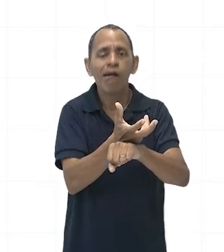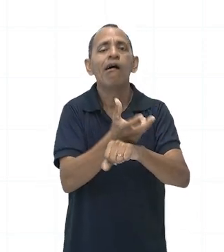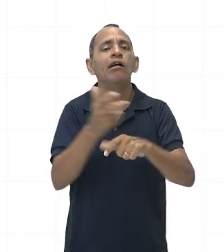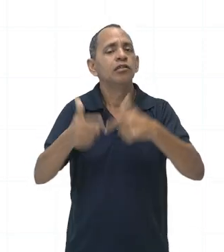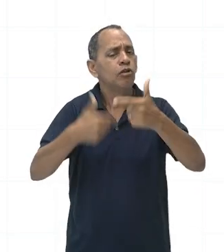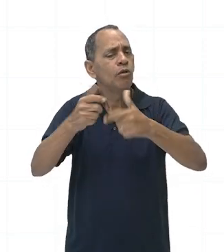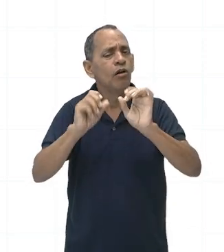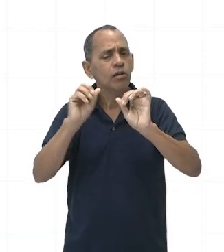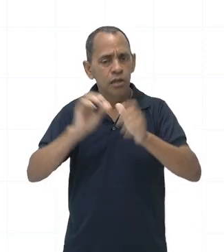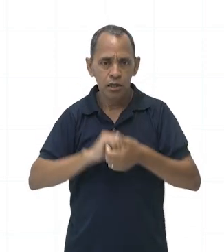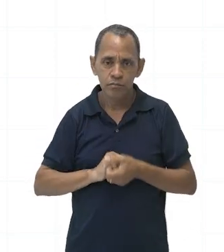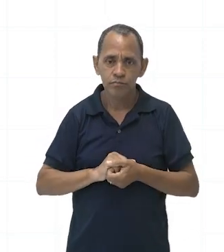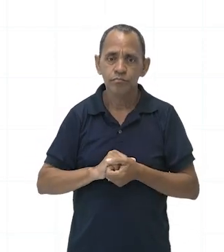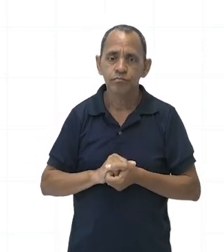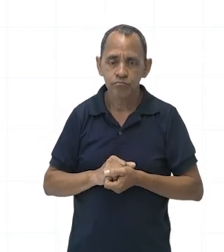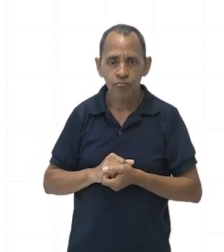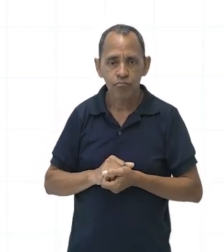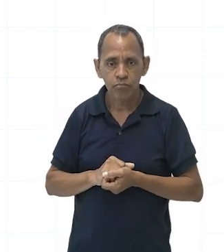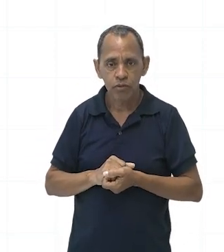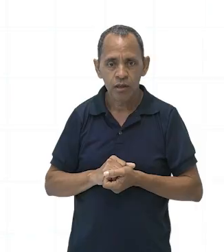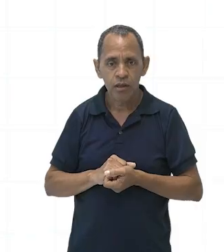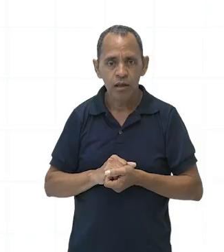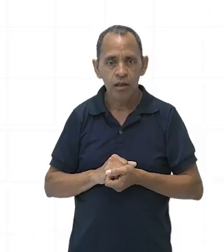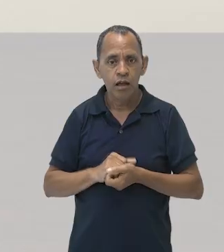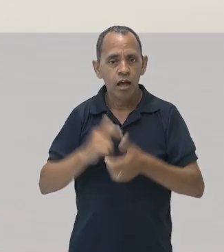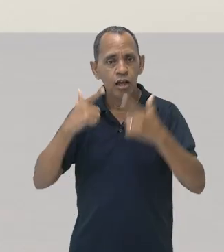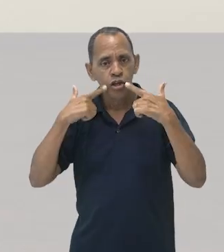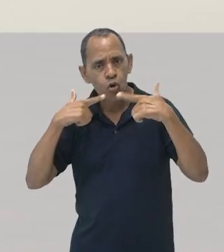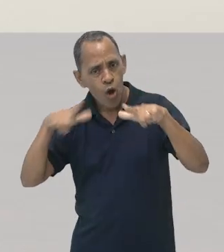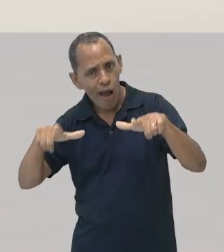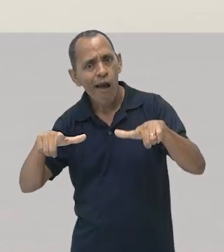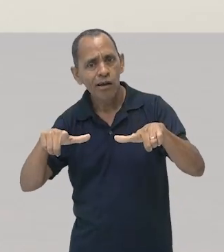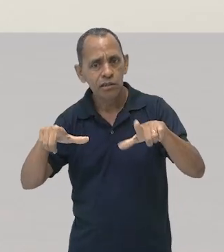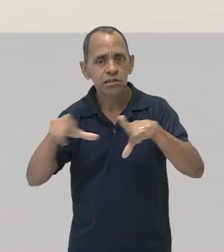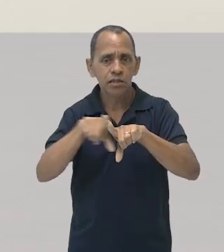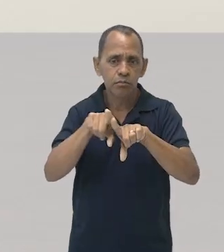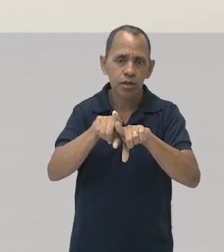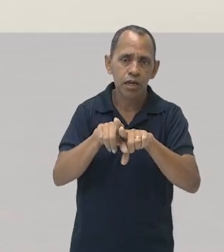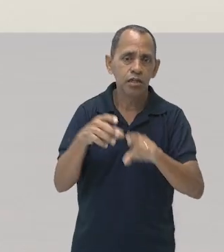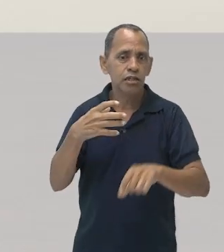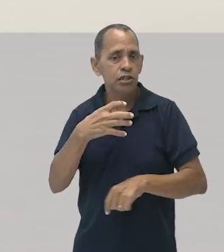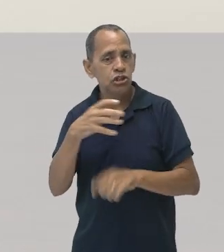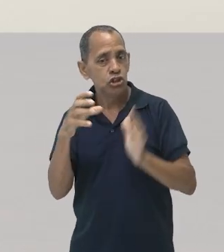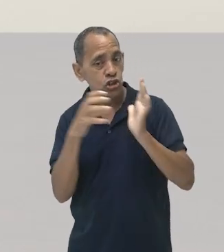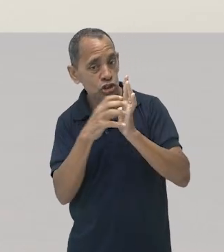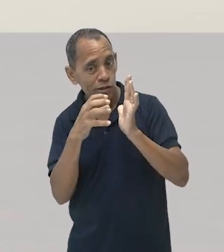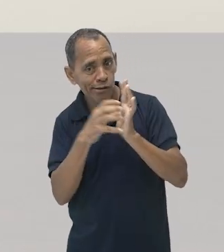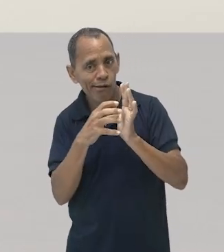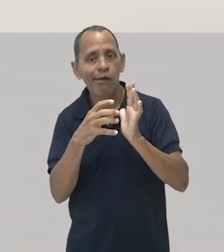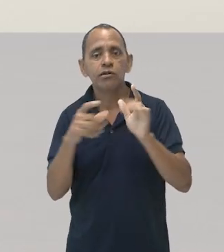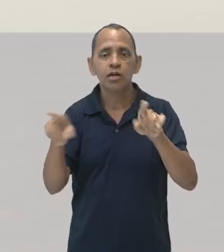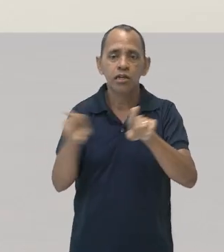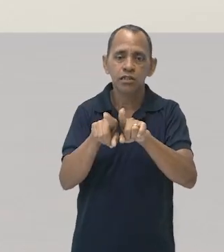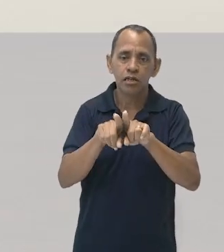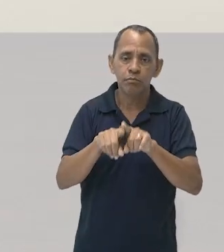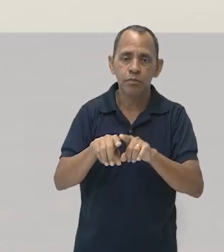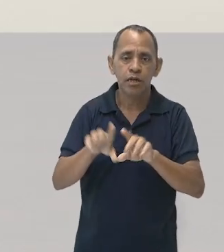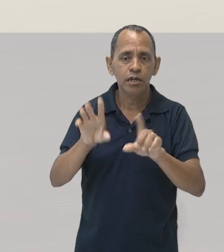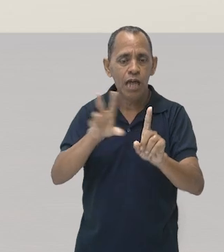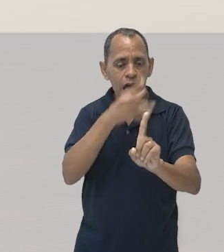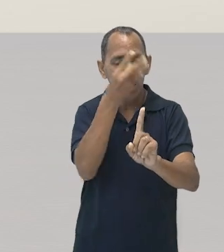linguagem estética, artística e social. Bem interessante, né? A dança realmente